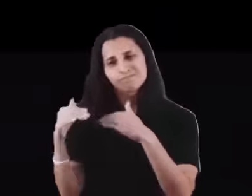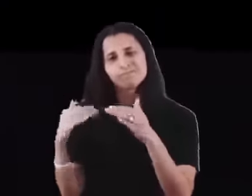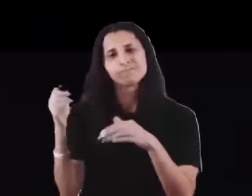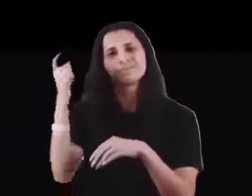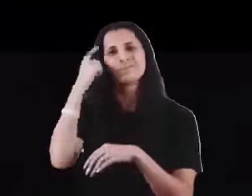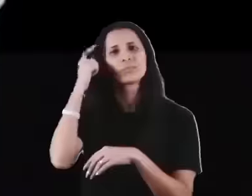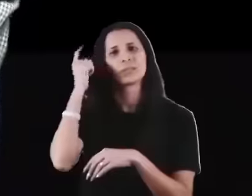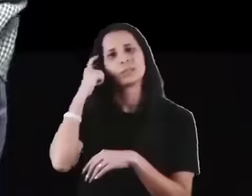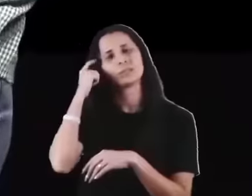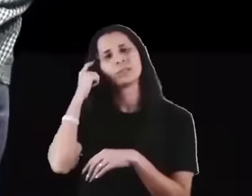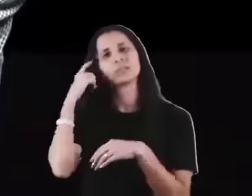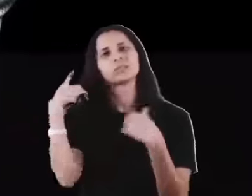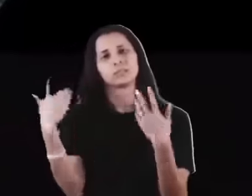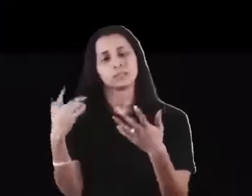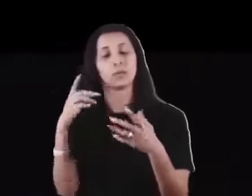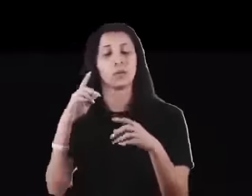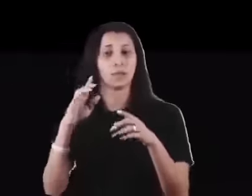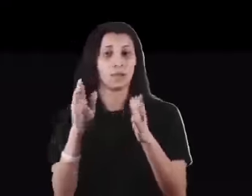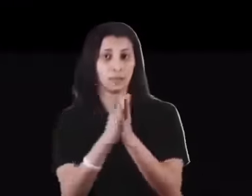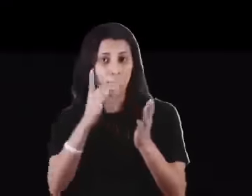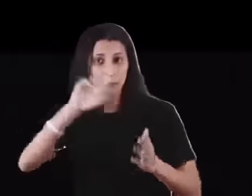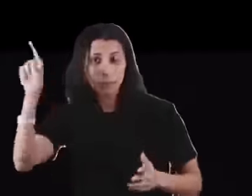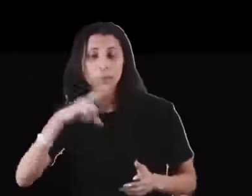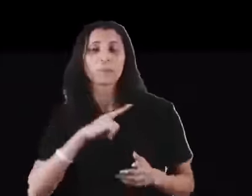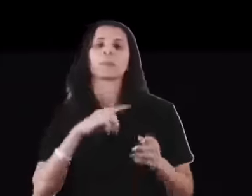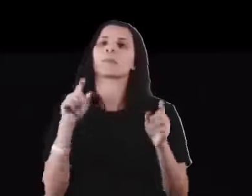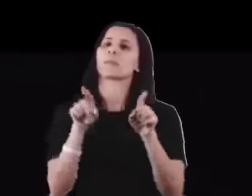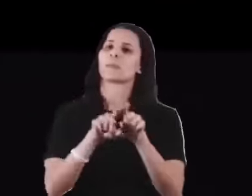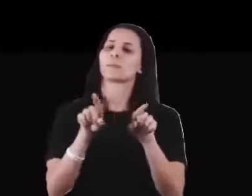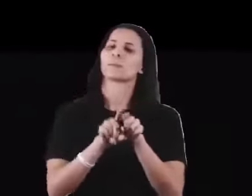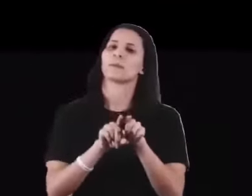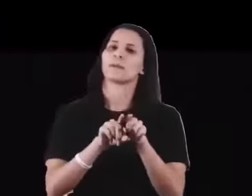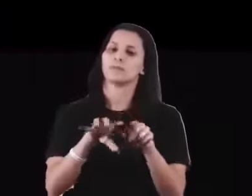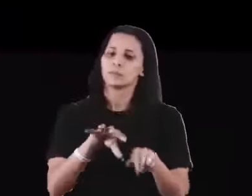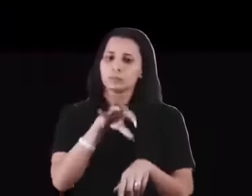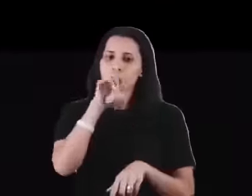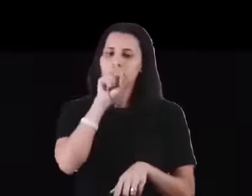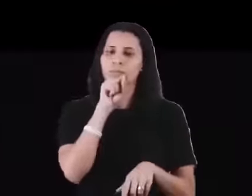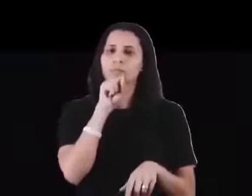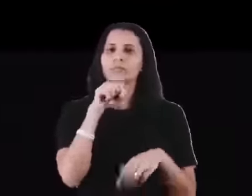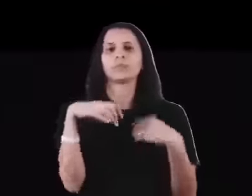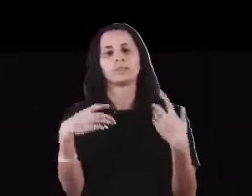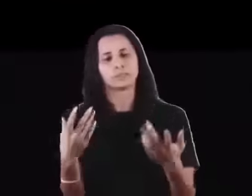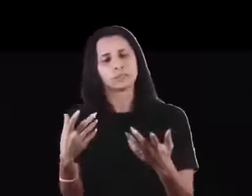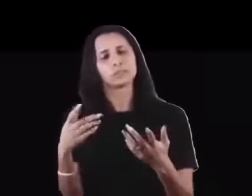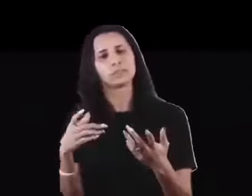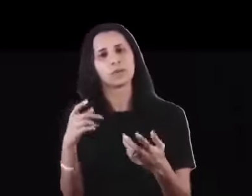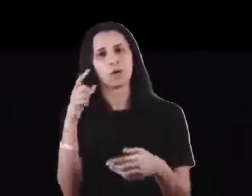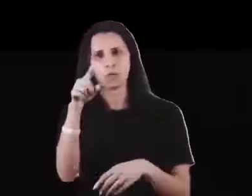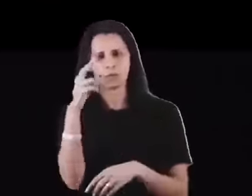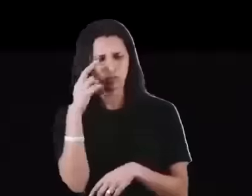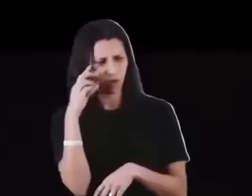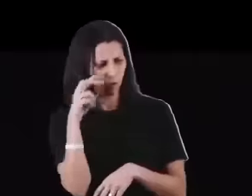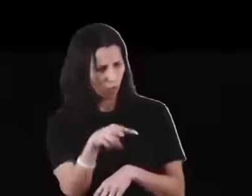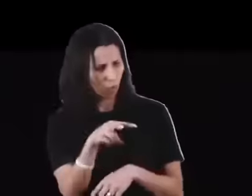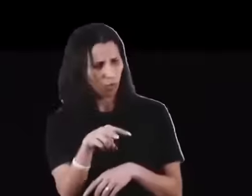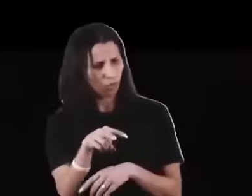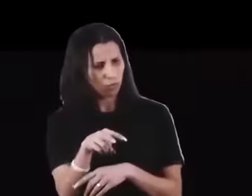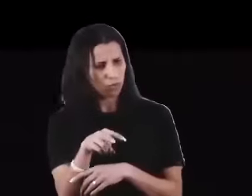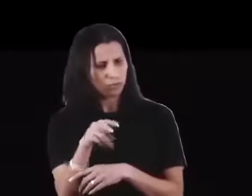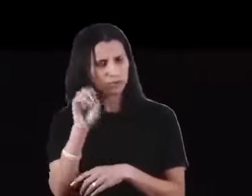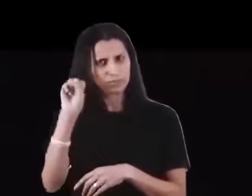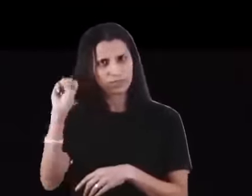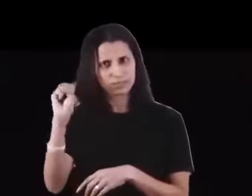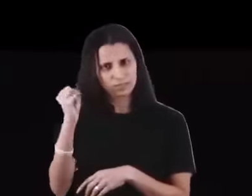Bíblia tem uma respirada Você sabia disso quando você leu o Salmo que você disse sei lá é um tempo você parar e refletir eu vou te dar 30